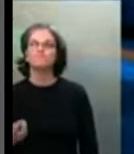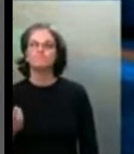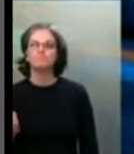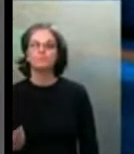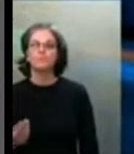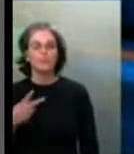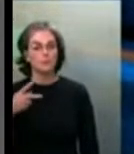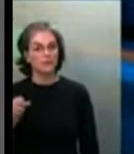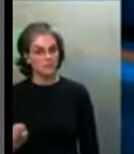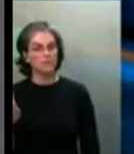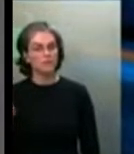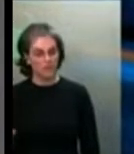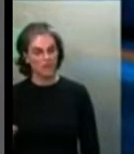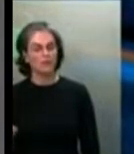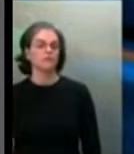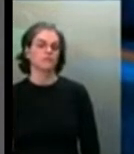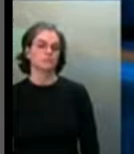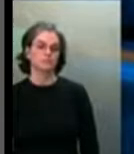PSD,